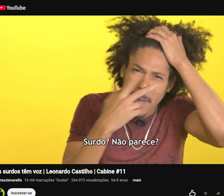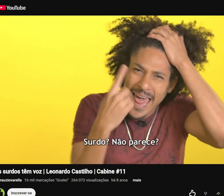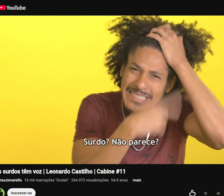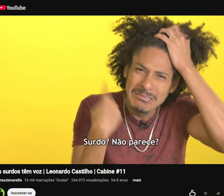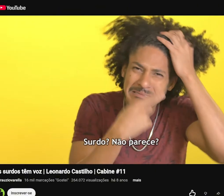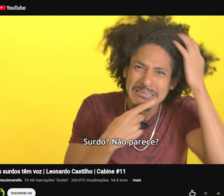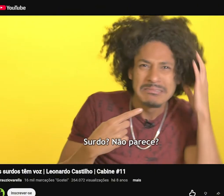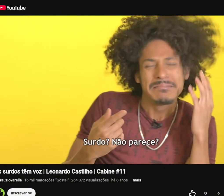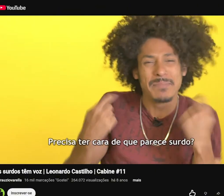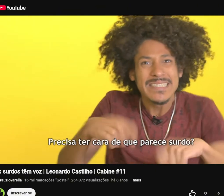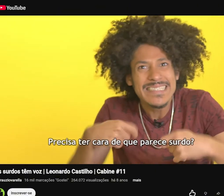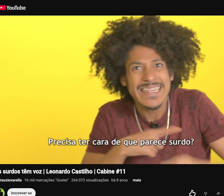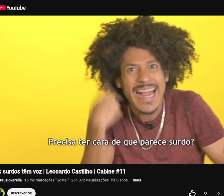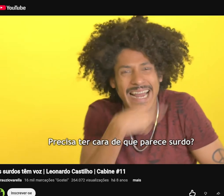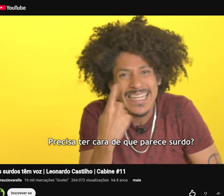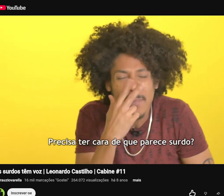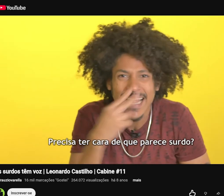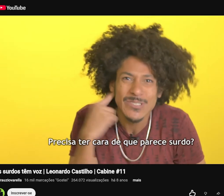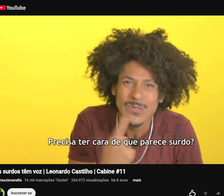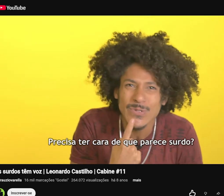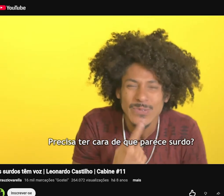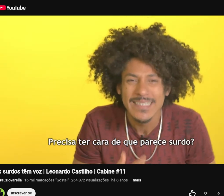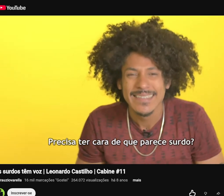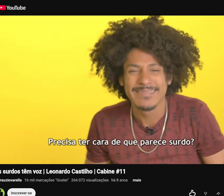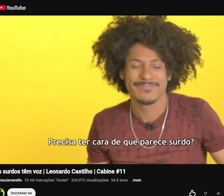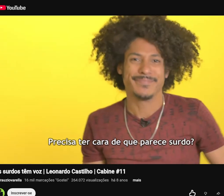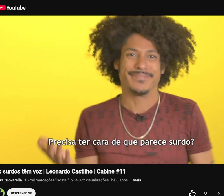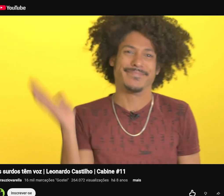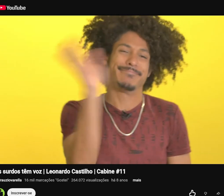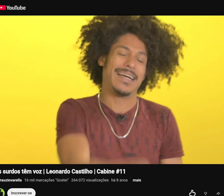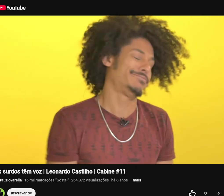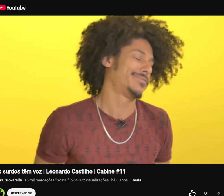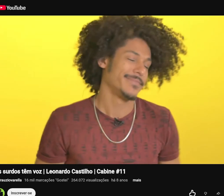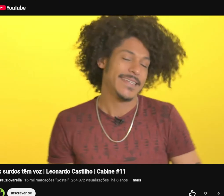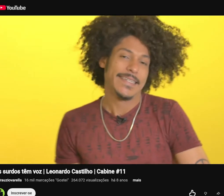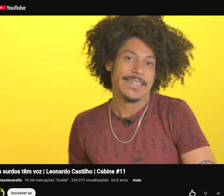Surdo não parece. Precisa ter cara que parece surdo.